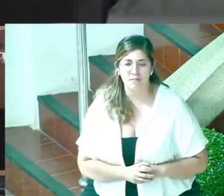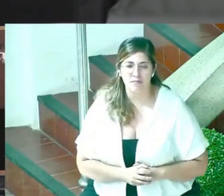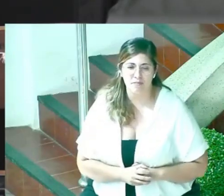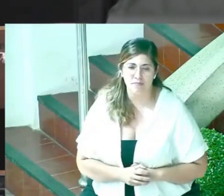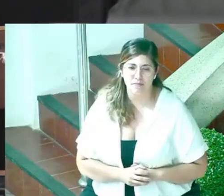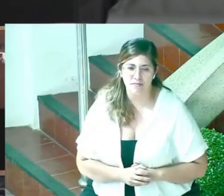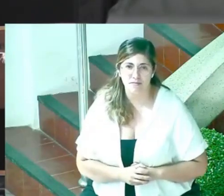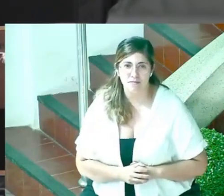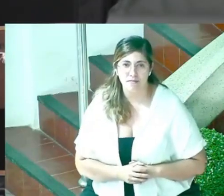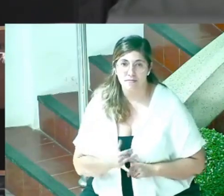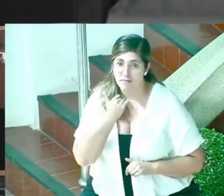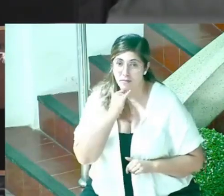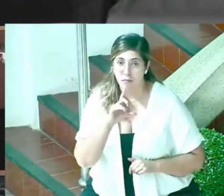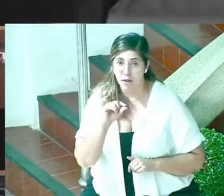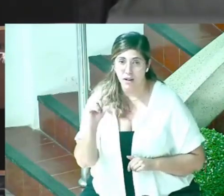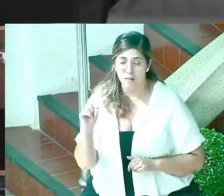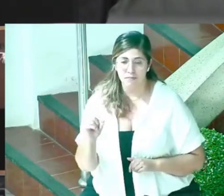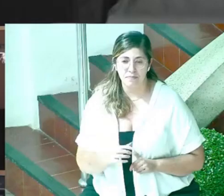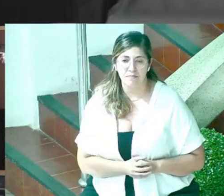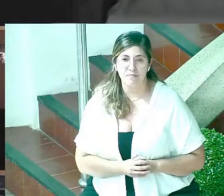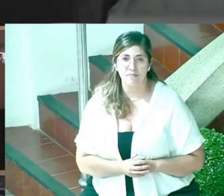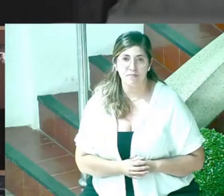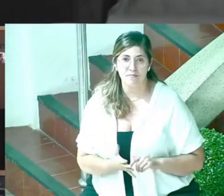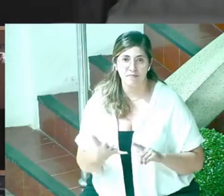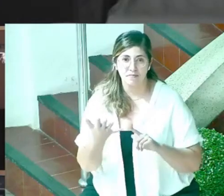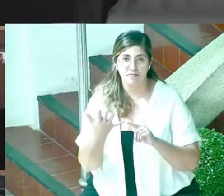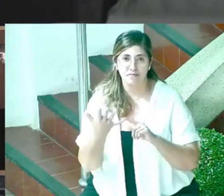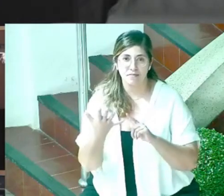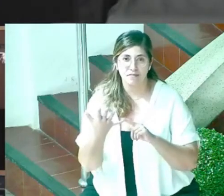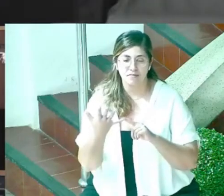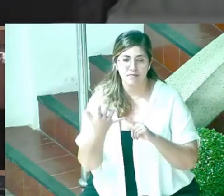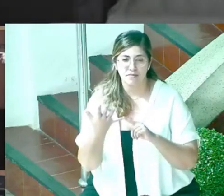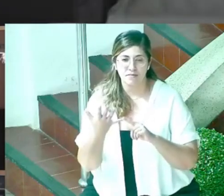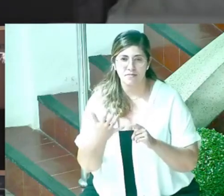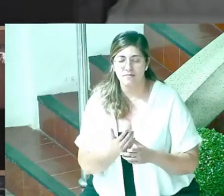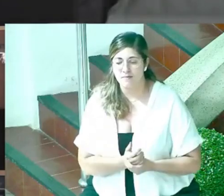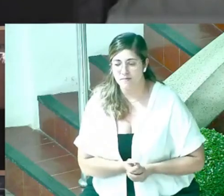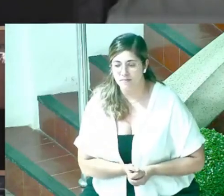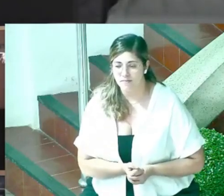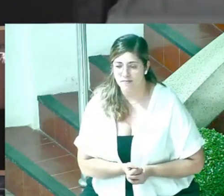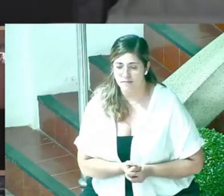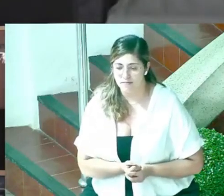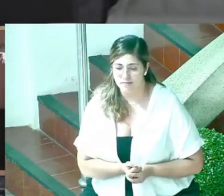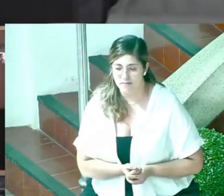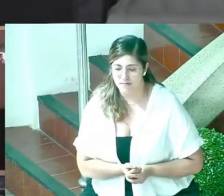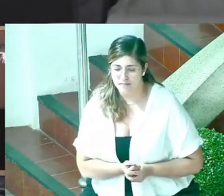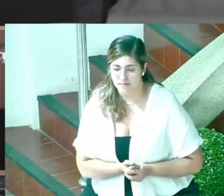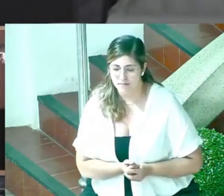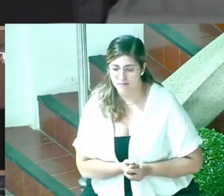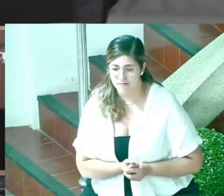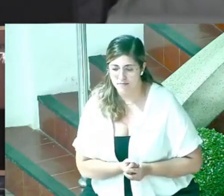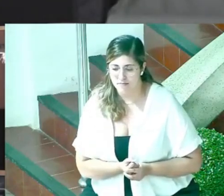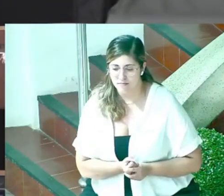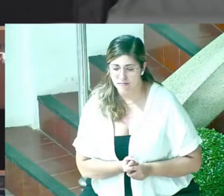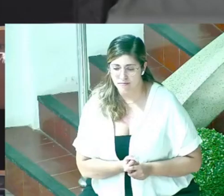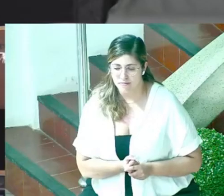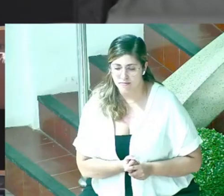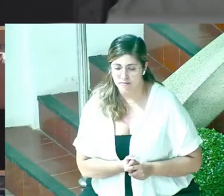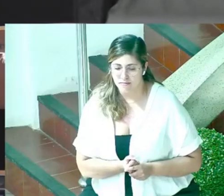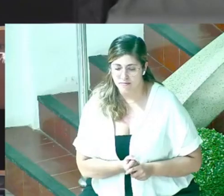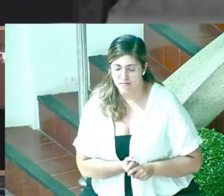Porque existe uma espécie de autojustiça dentro de nós, e nós queremos, de alguma forma,